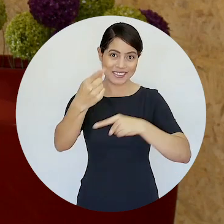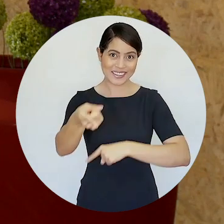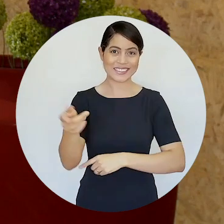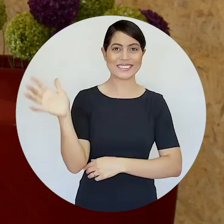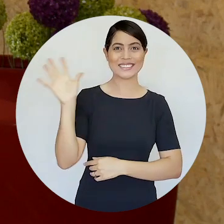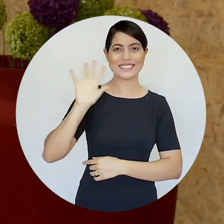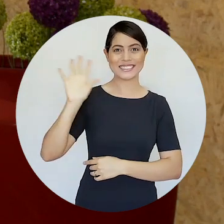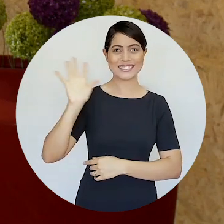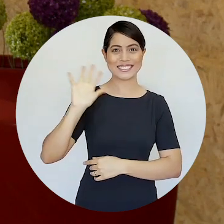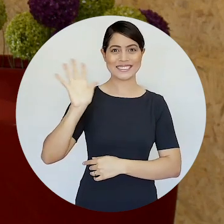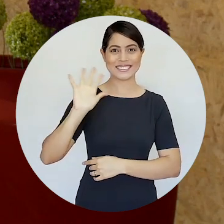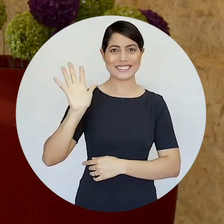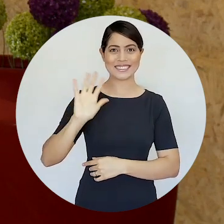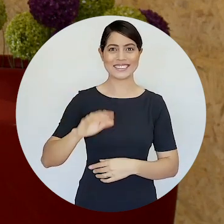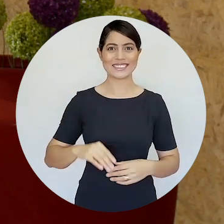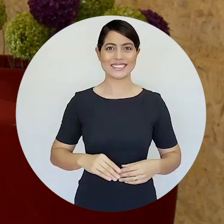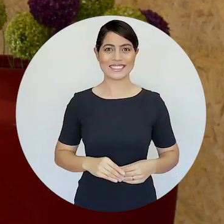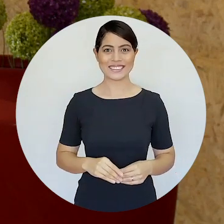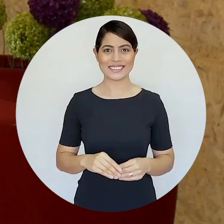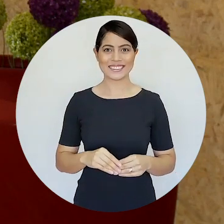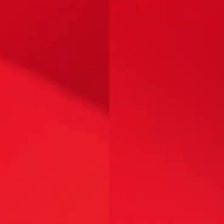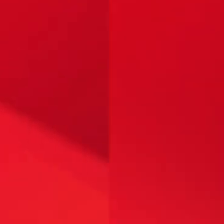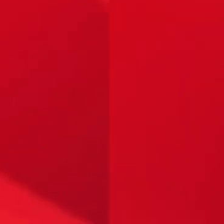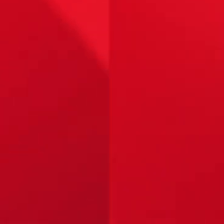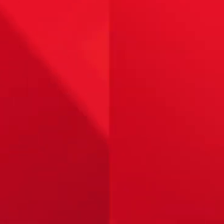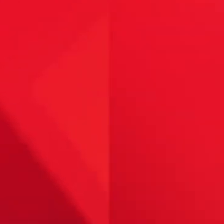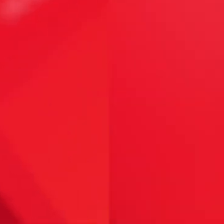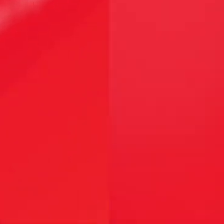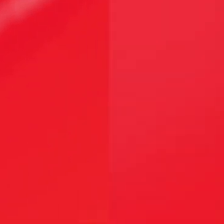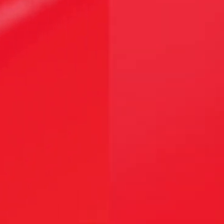do YouTube. Tchau e até mais!